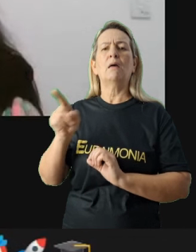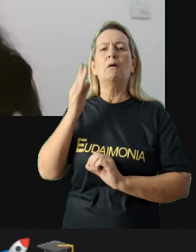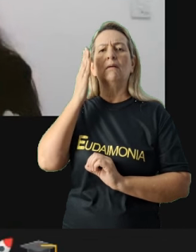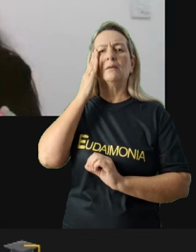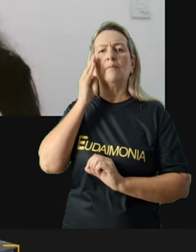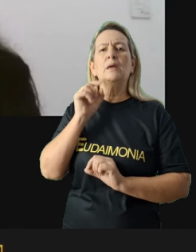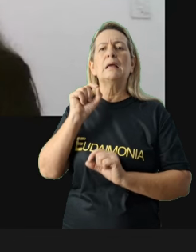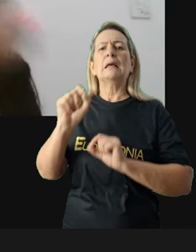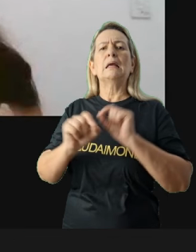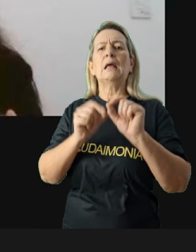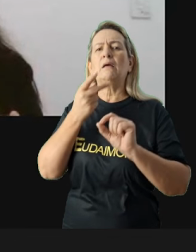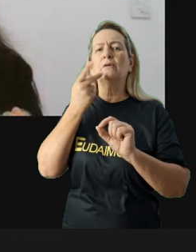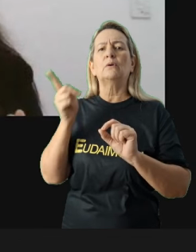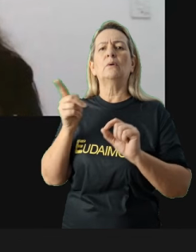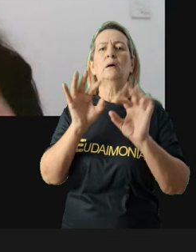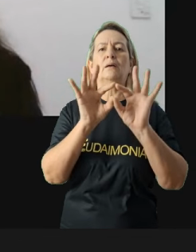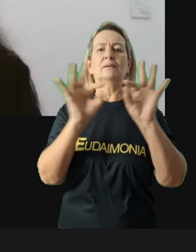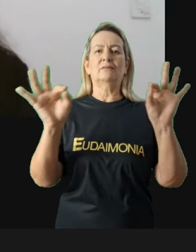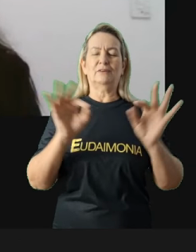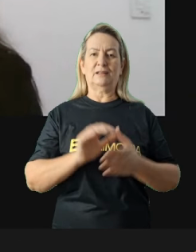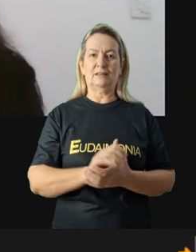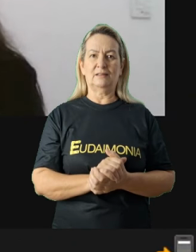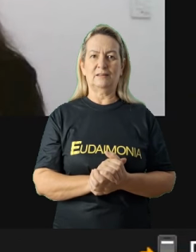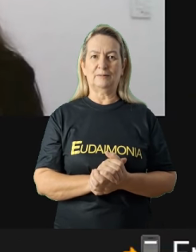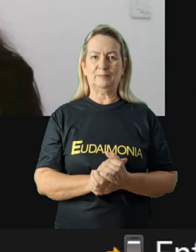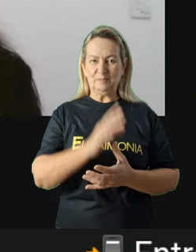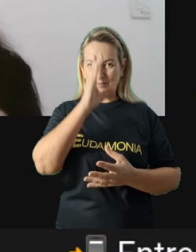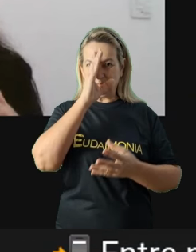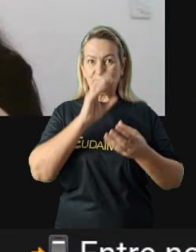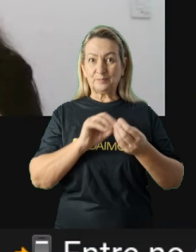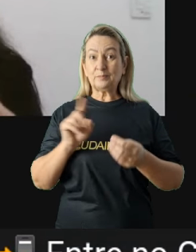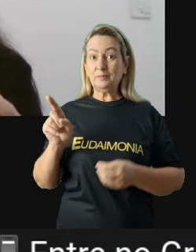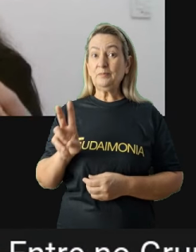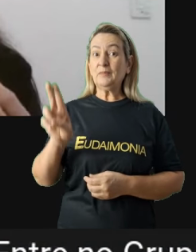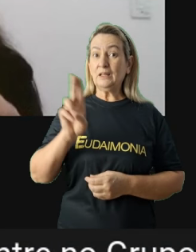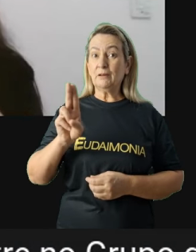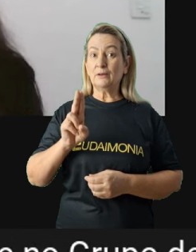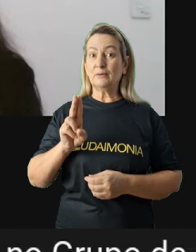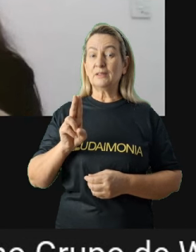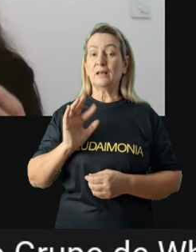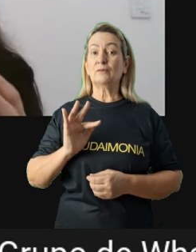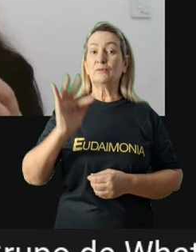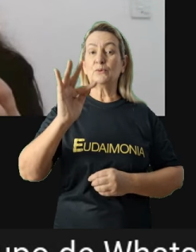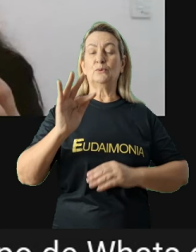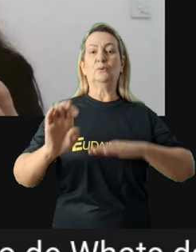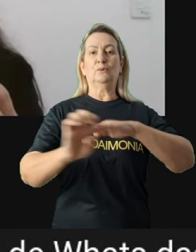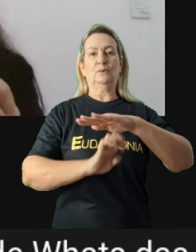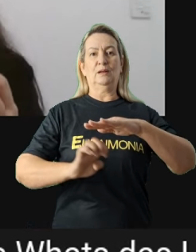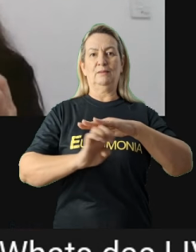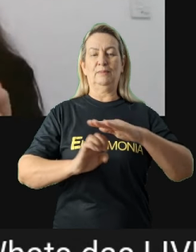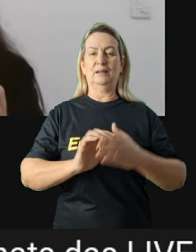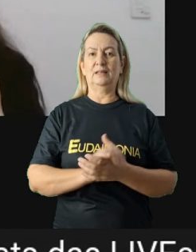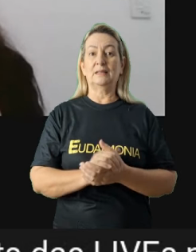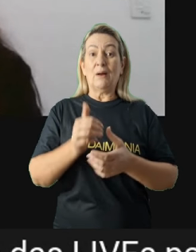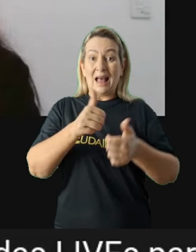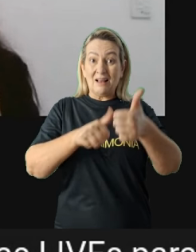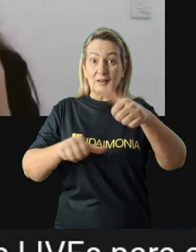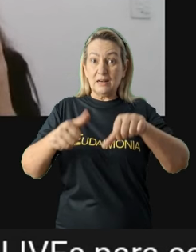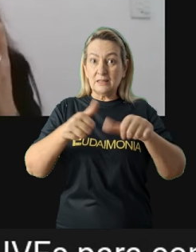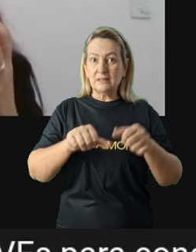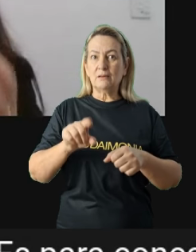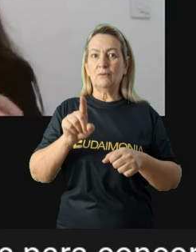esse conhecimento e como que ele vai aplicar lá na empresa, já que eu sou da área de negócios. Então, eu vejo o seguinte, o processo de